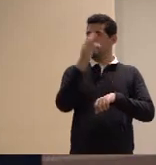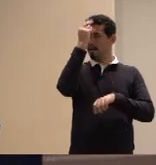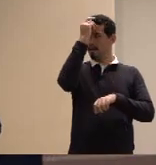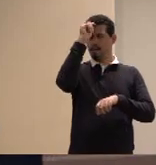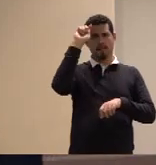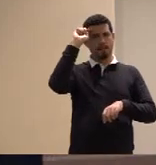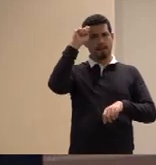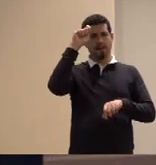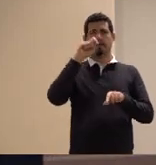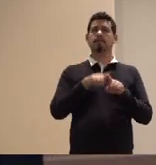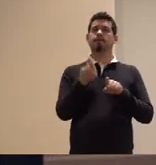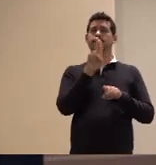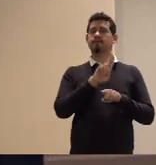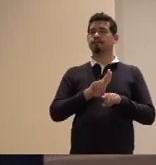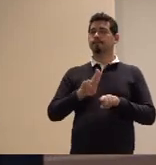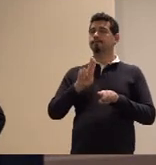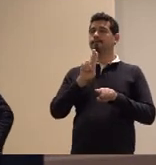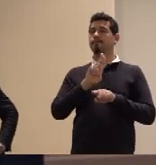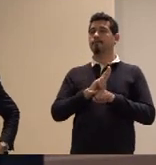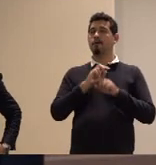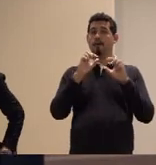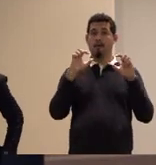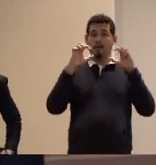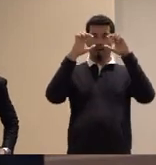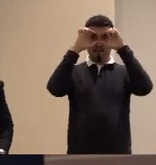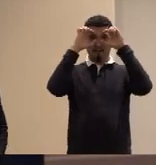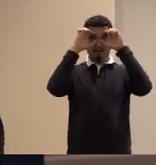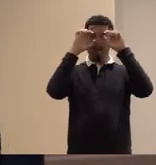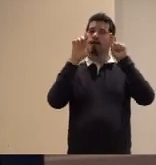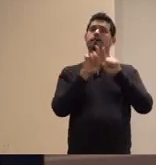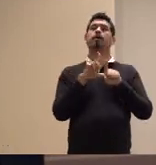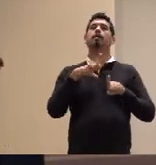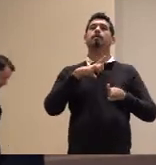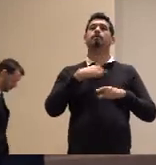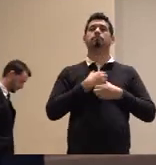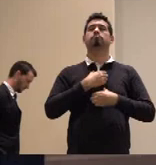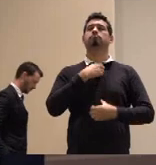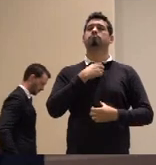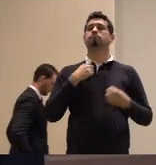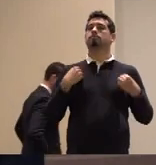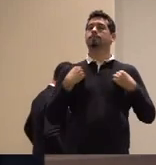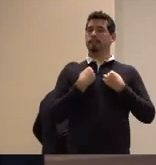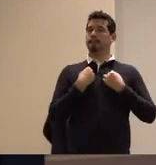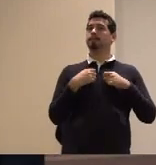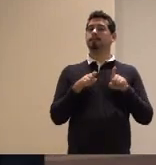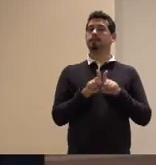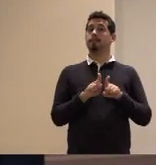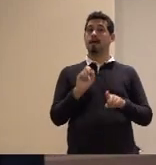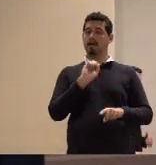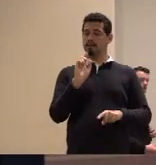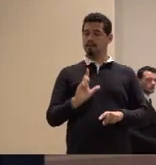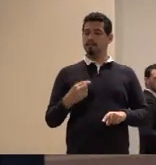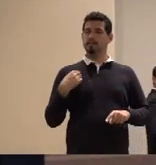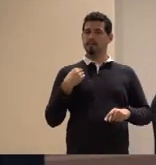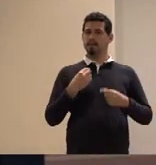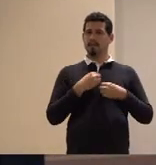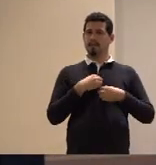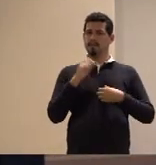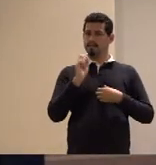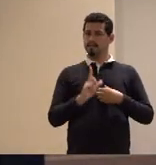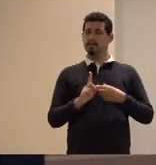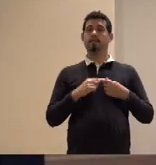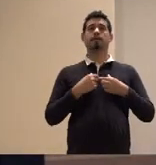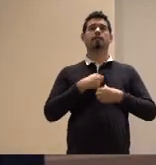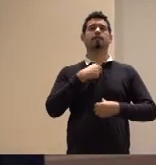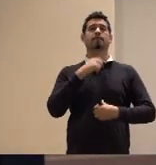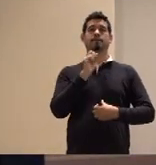escuros, estou com óculos arredondado, estou de terno e gravata, um terno azul, camisa azul e uma